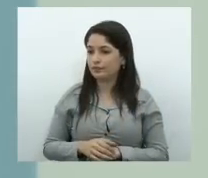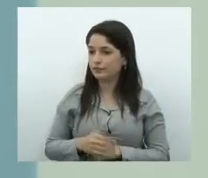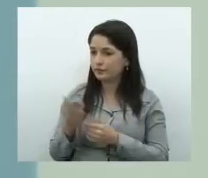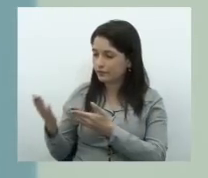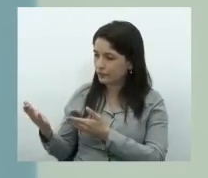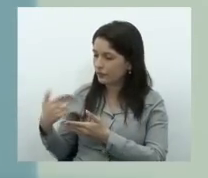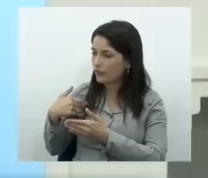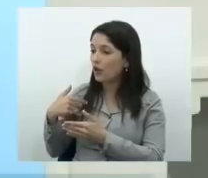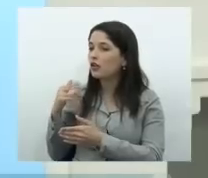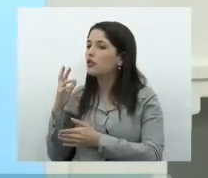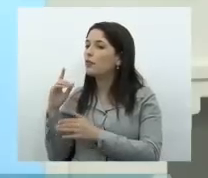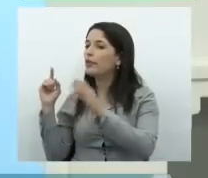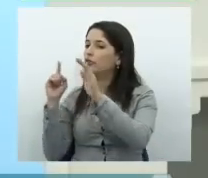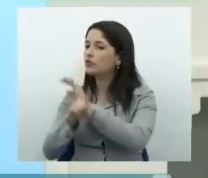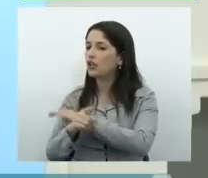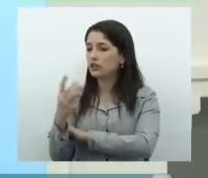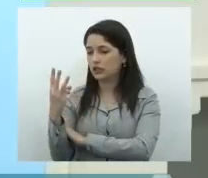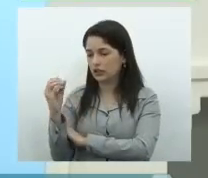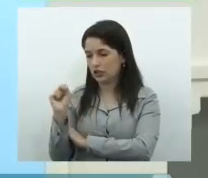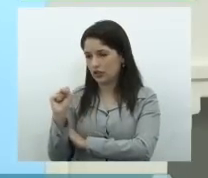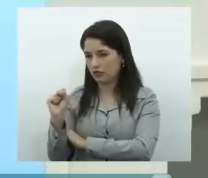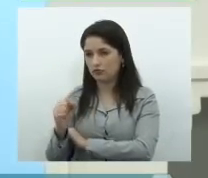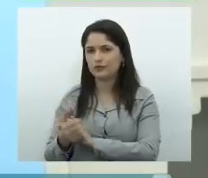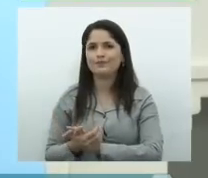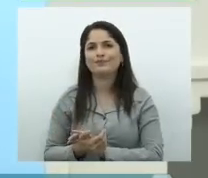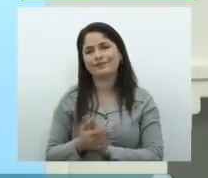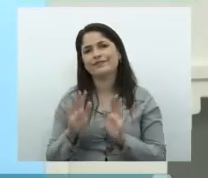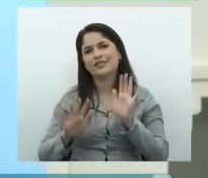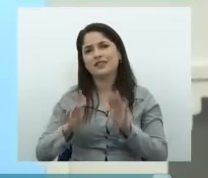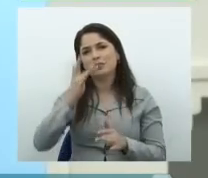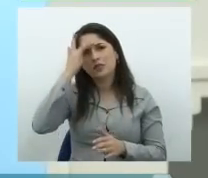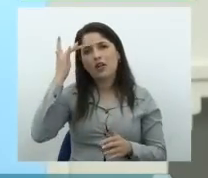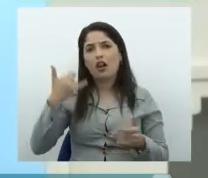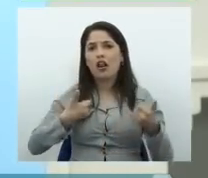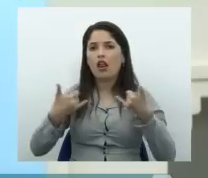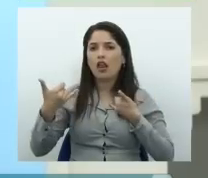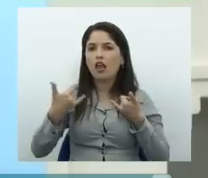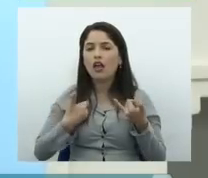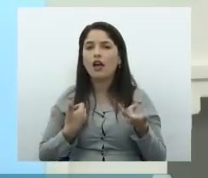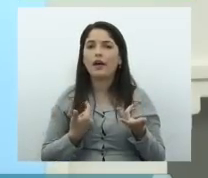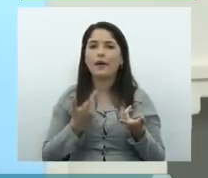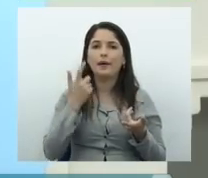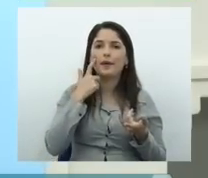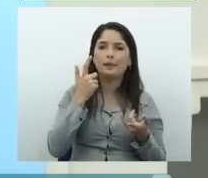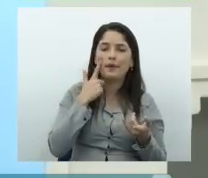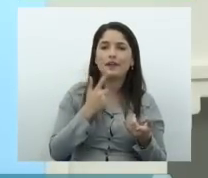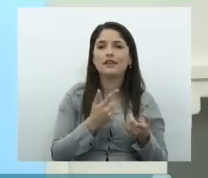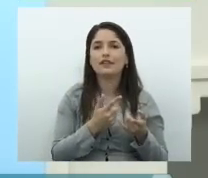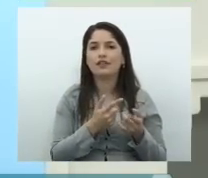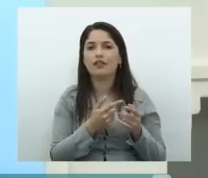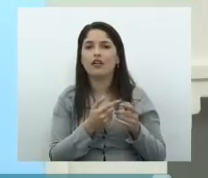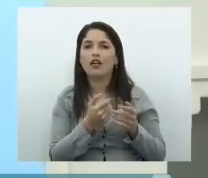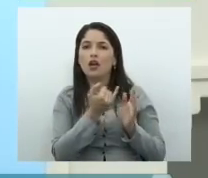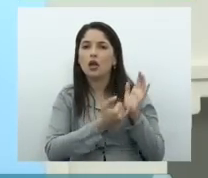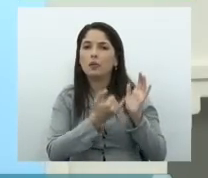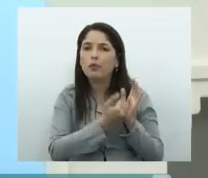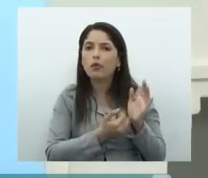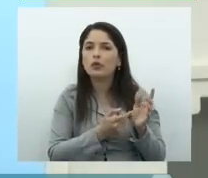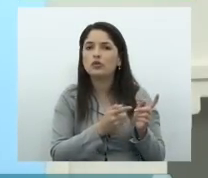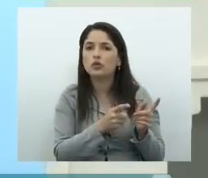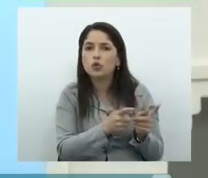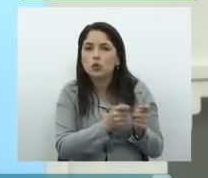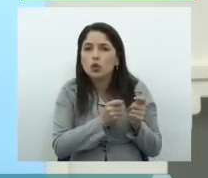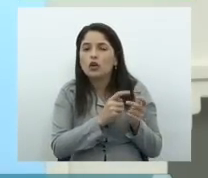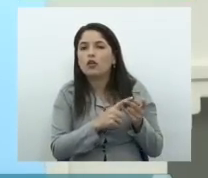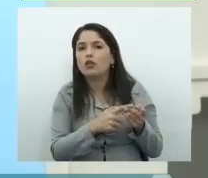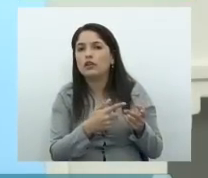segundos para a sua réplica. Nós ouvimos falar sempre em enxugar a máquina, minimizar gastos. O que significa isso?